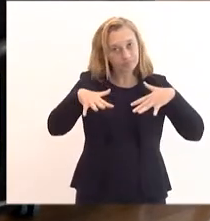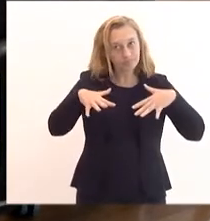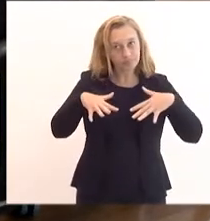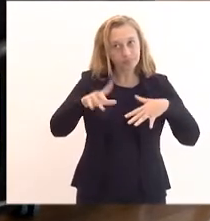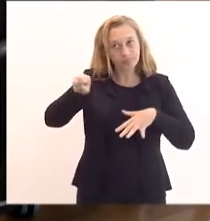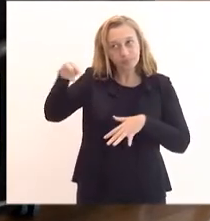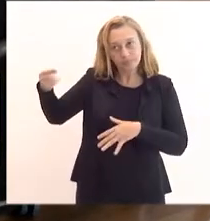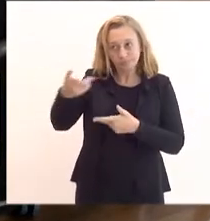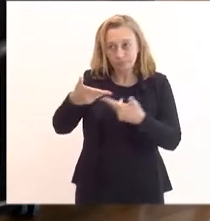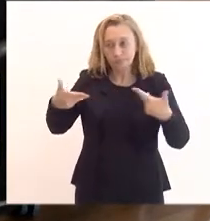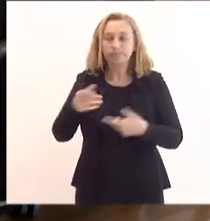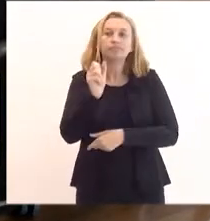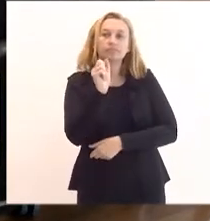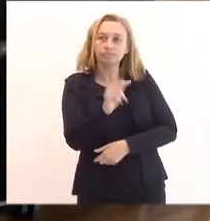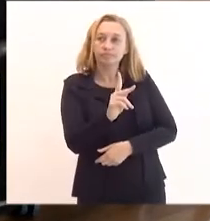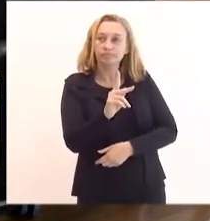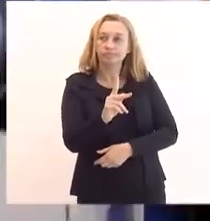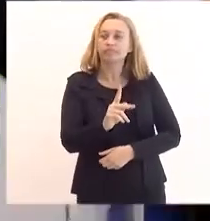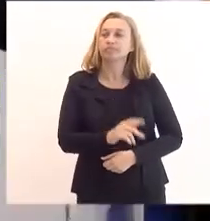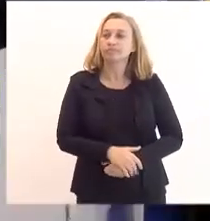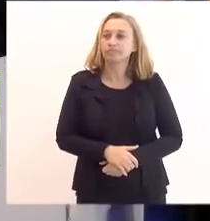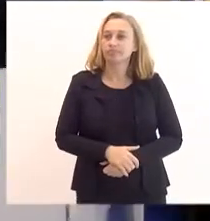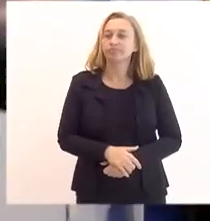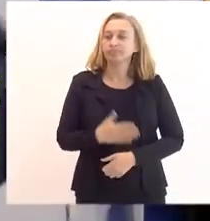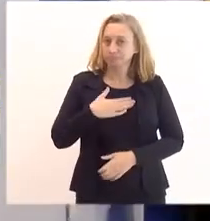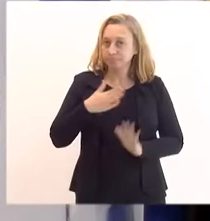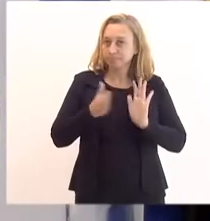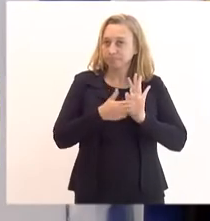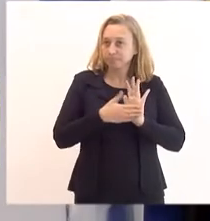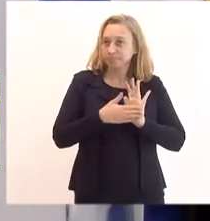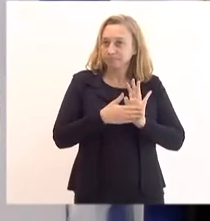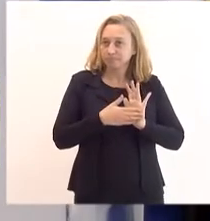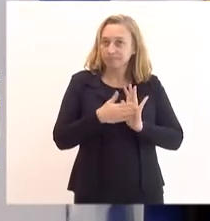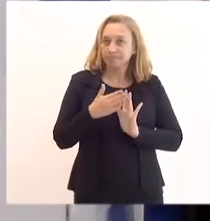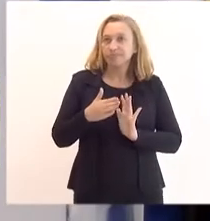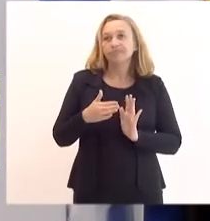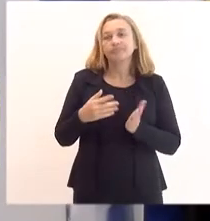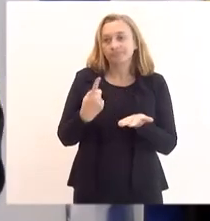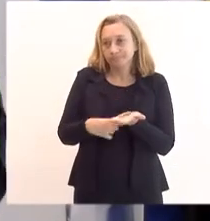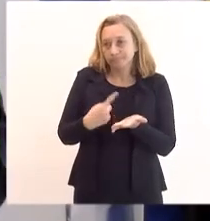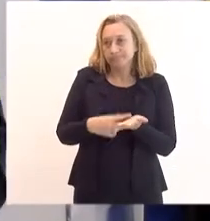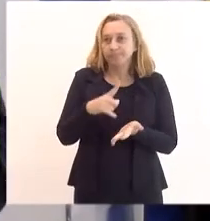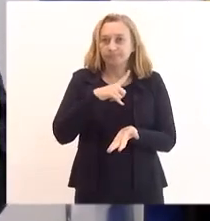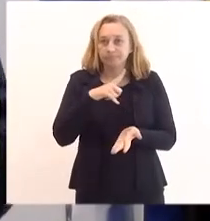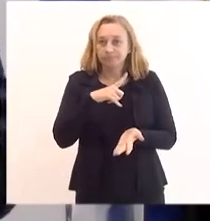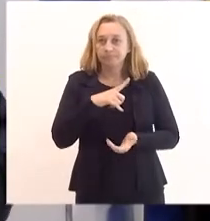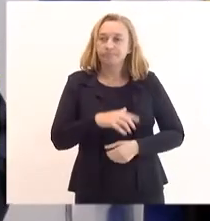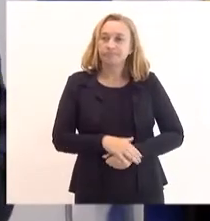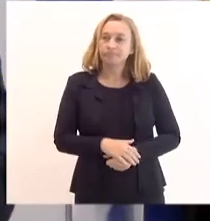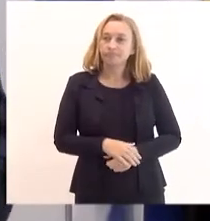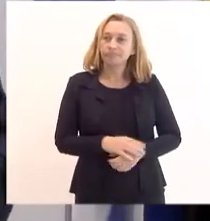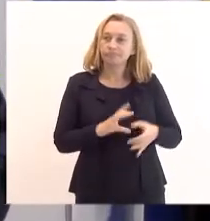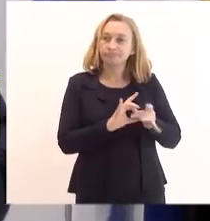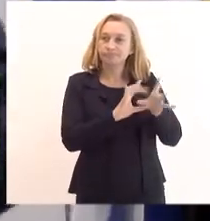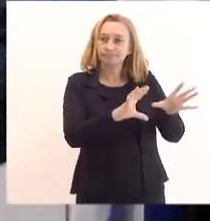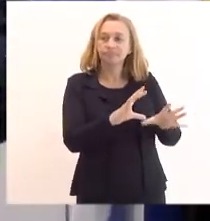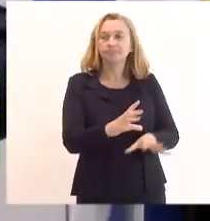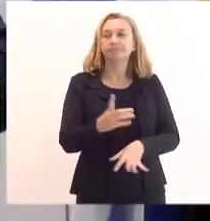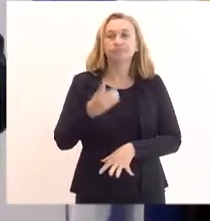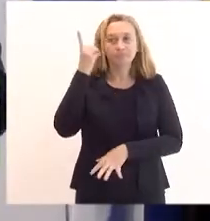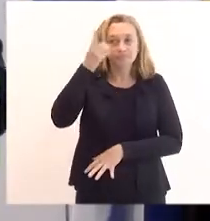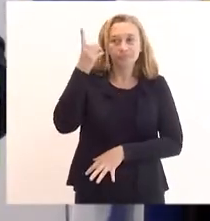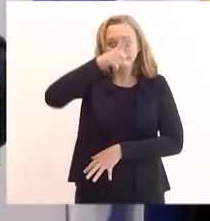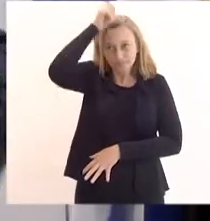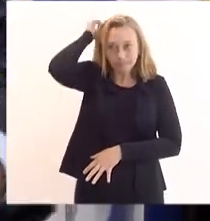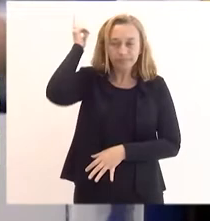porque a gente não tem. Tá bom. Foi essa a minha proposta. Você tendo esse acordo, eu vou deixar o deputado Luiz Paulo faz a relatoria,